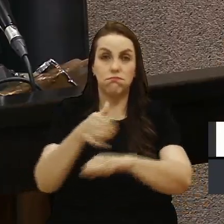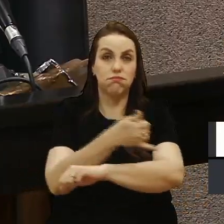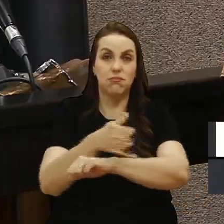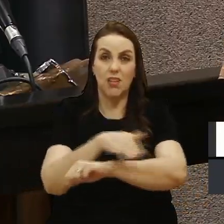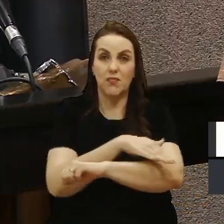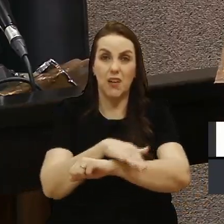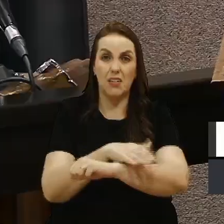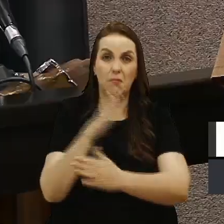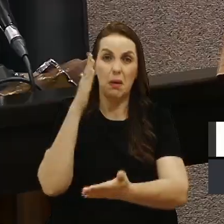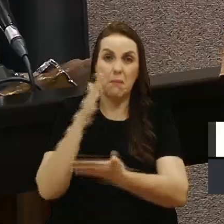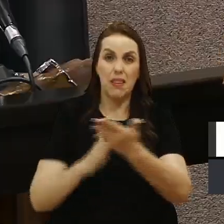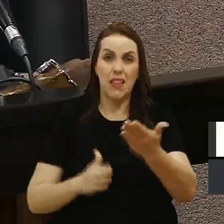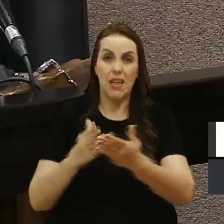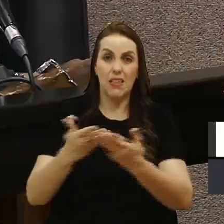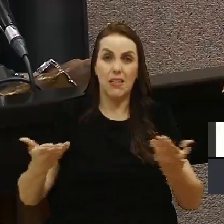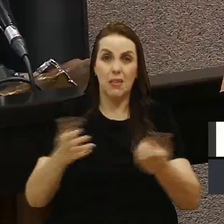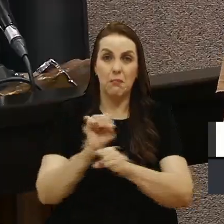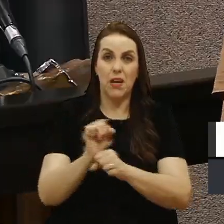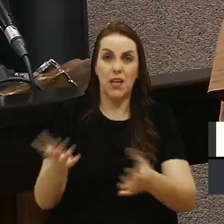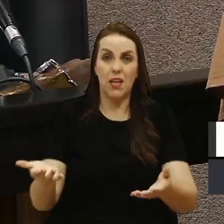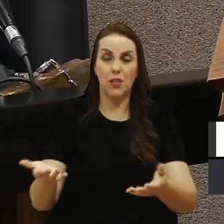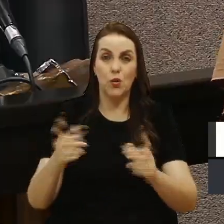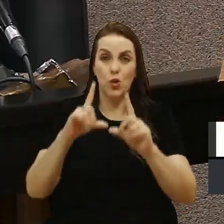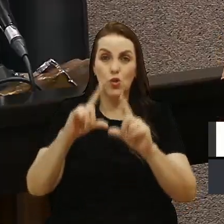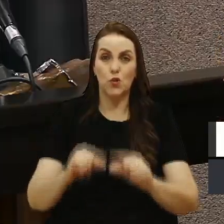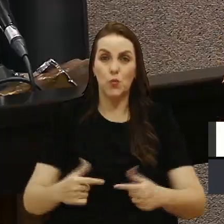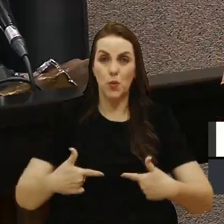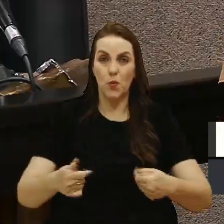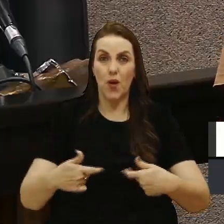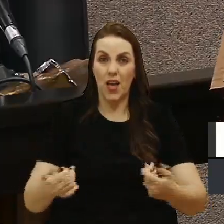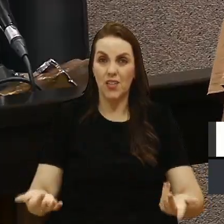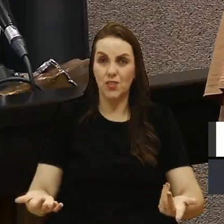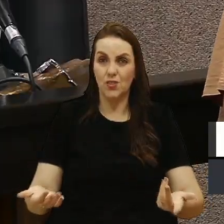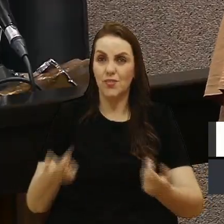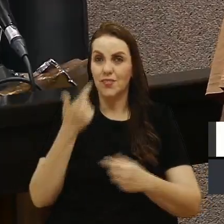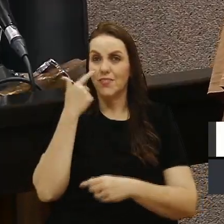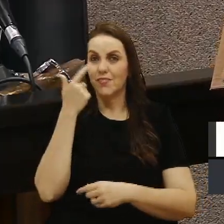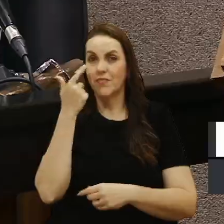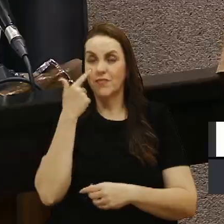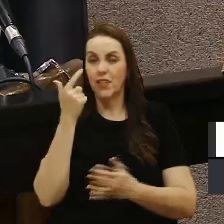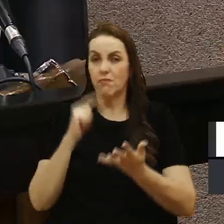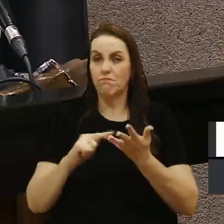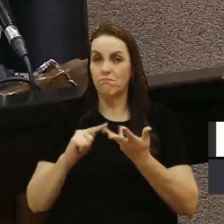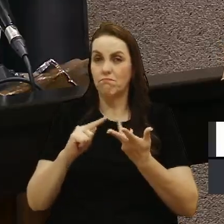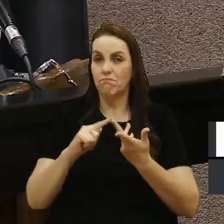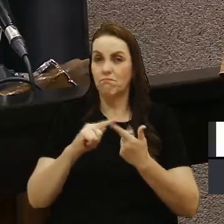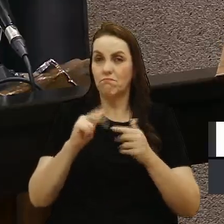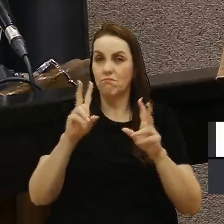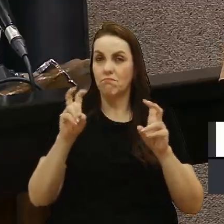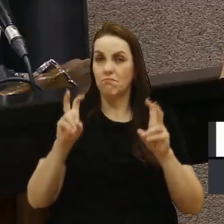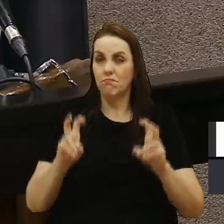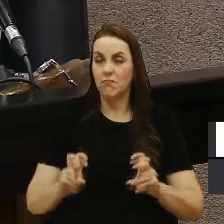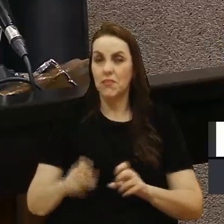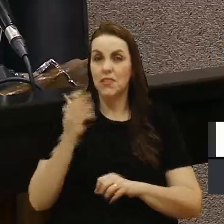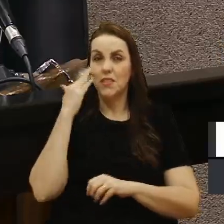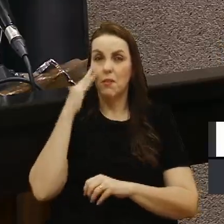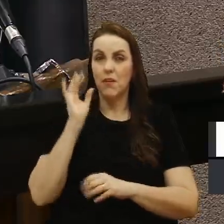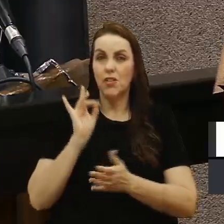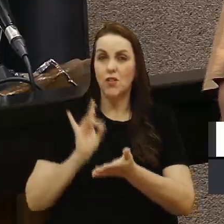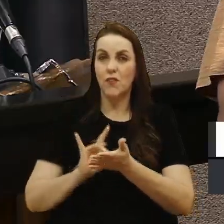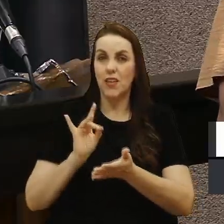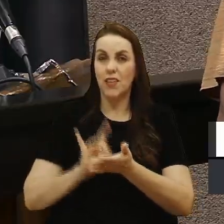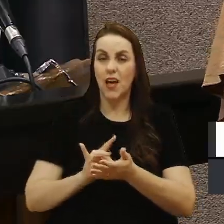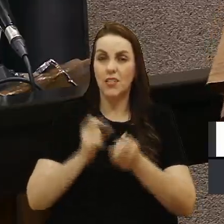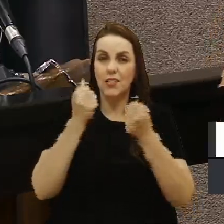coisa pela metade. Isso era para diminuir custo. Então, a gente tem que verificar essas questões aí para realmente colocar o pingo nos